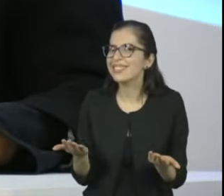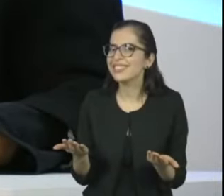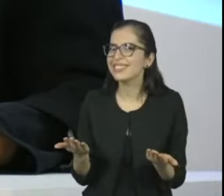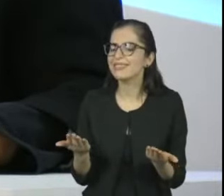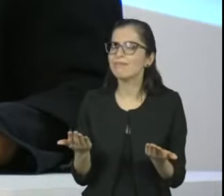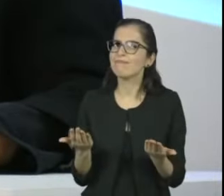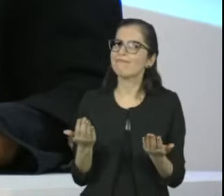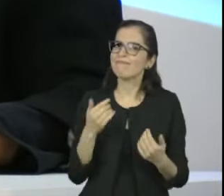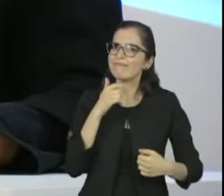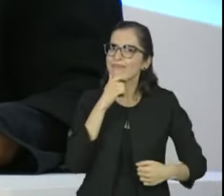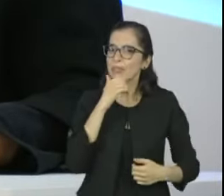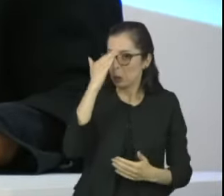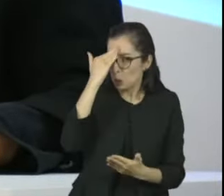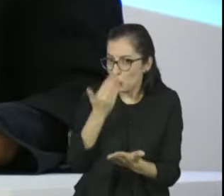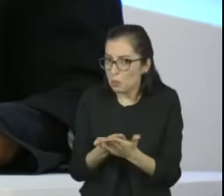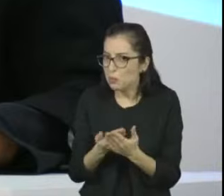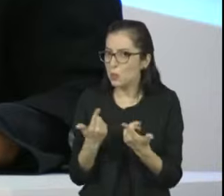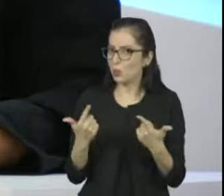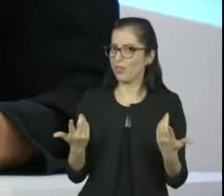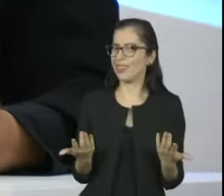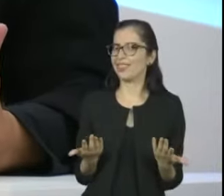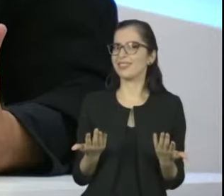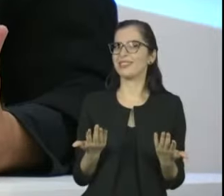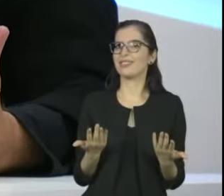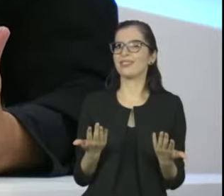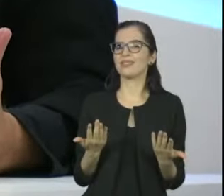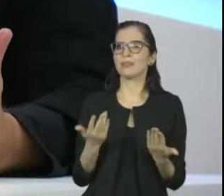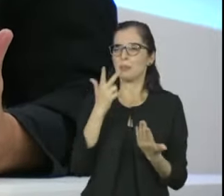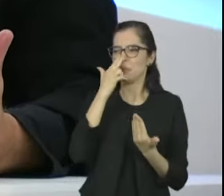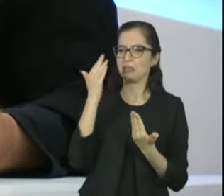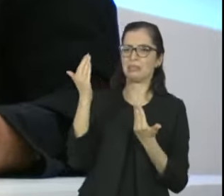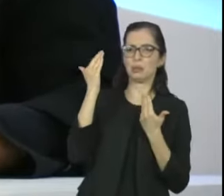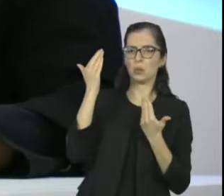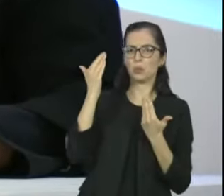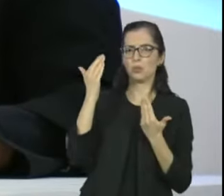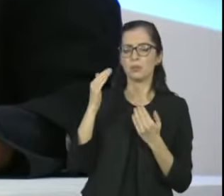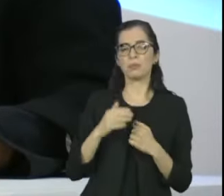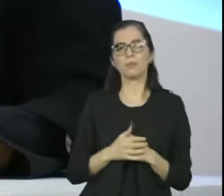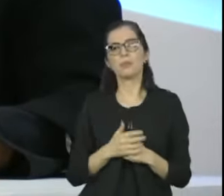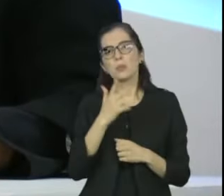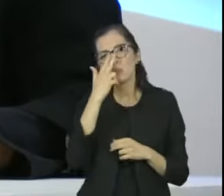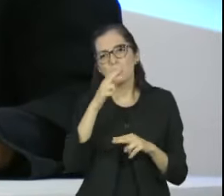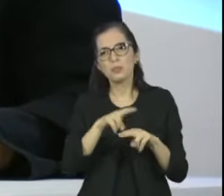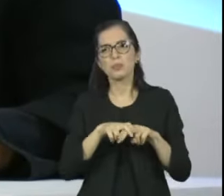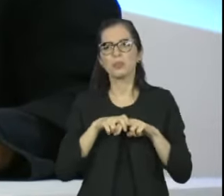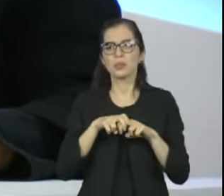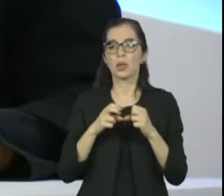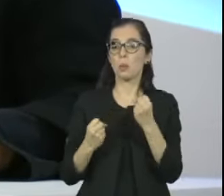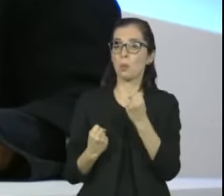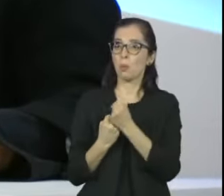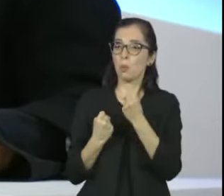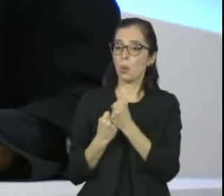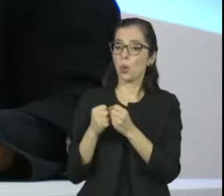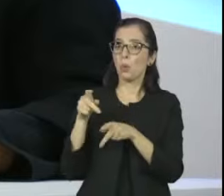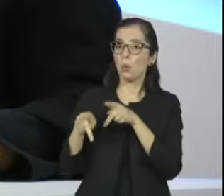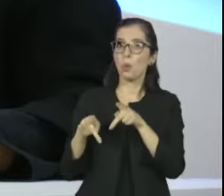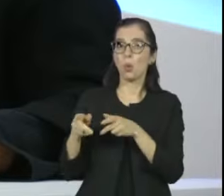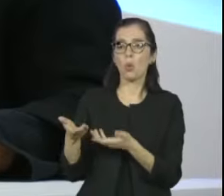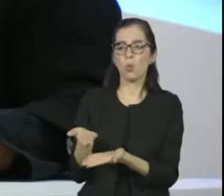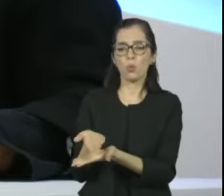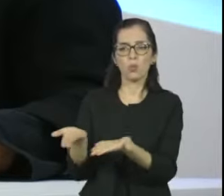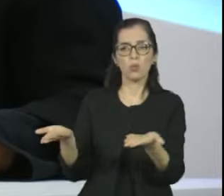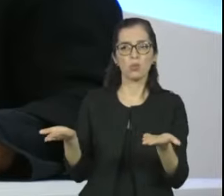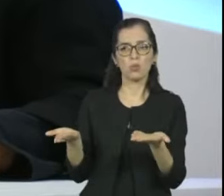igreja se colocava de certa forma como uma defensora da razão e a só que